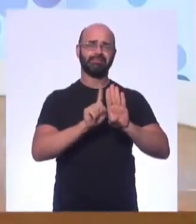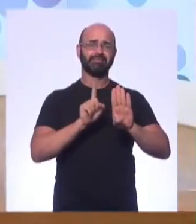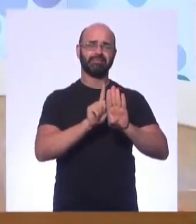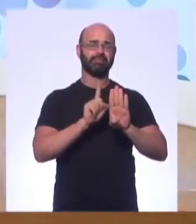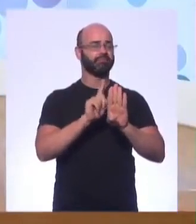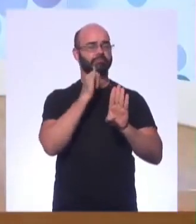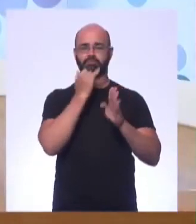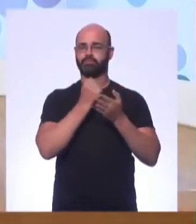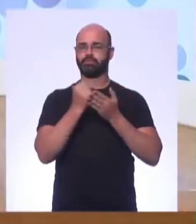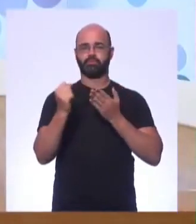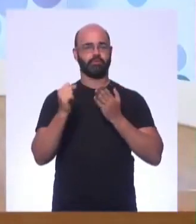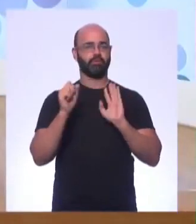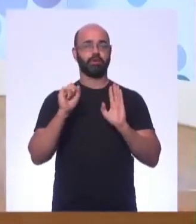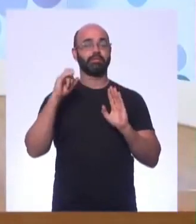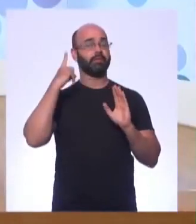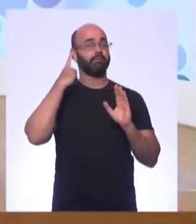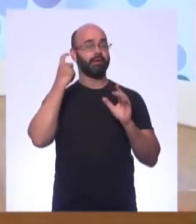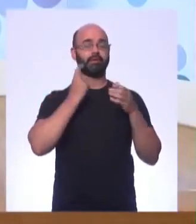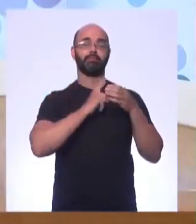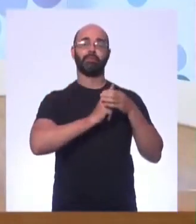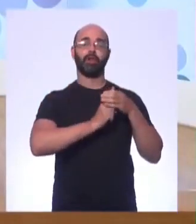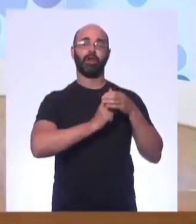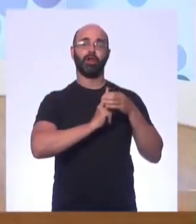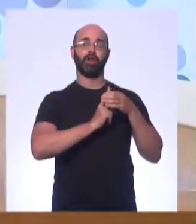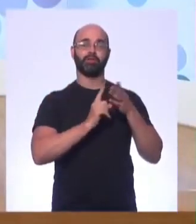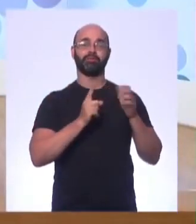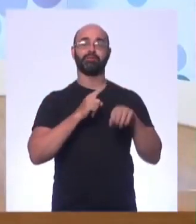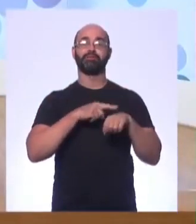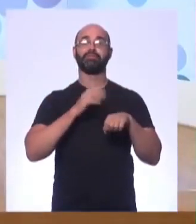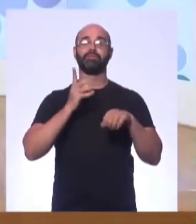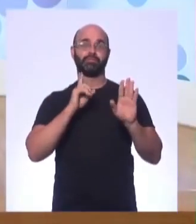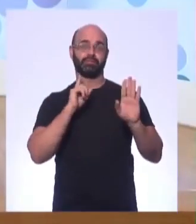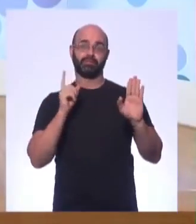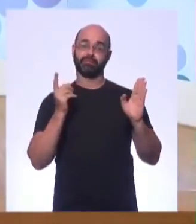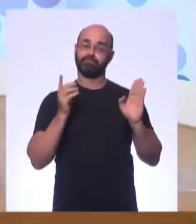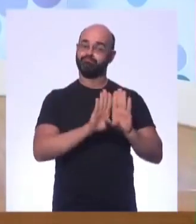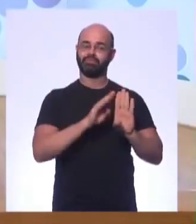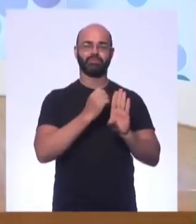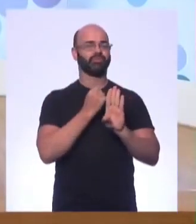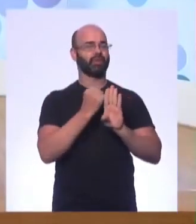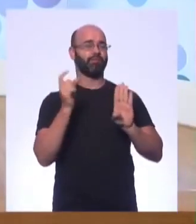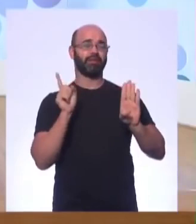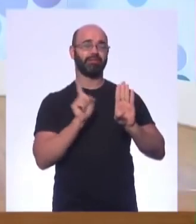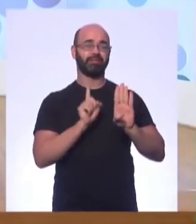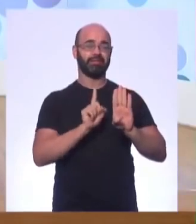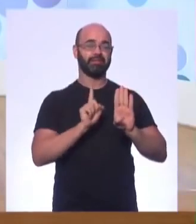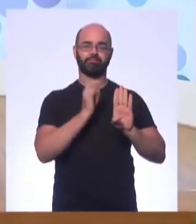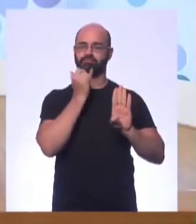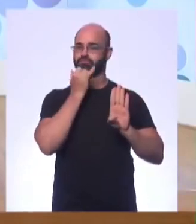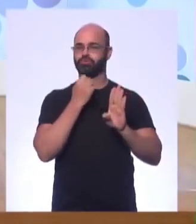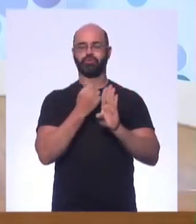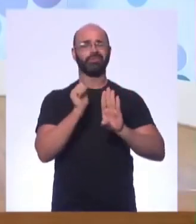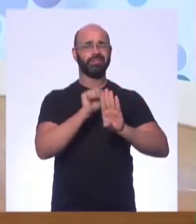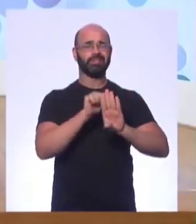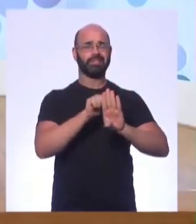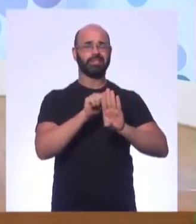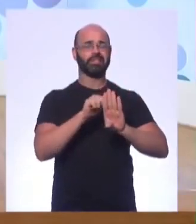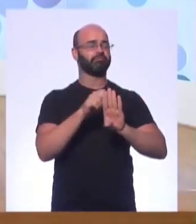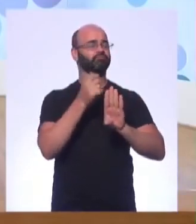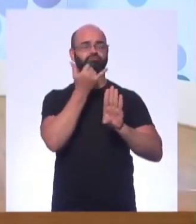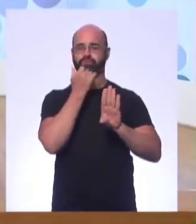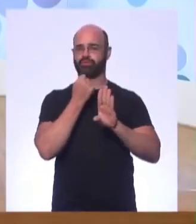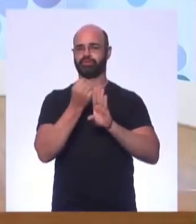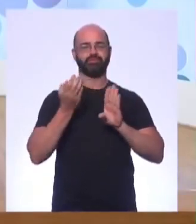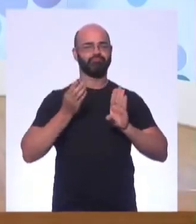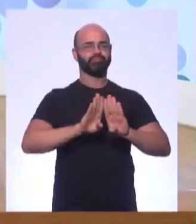Olha, bateu o sinal, a galera já tem que estar na sala, né? Senão, a porta fechou, galera. Isso, meus alunos! Atenção total aí,